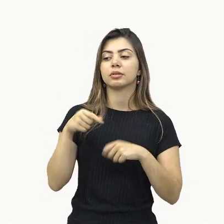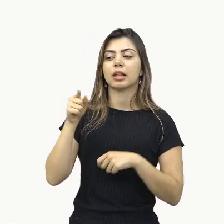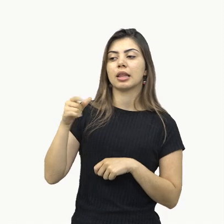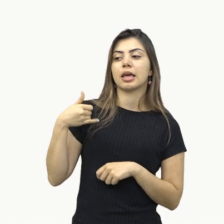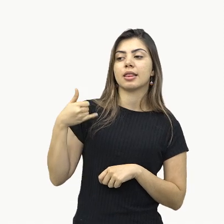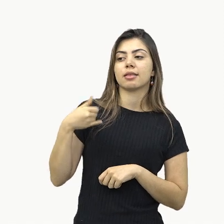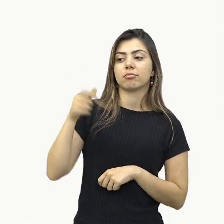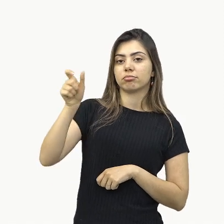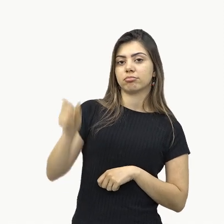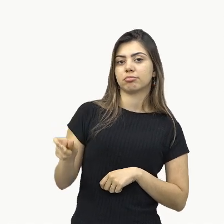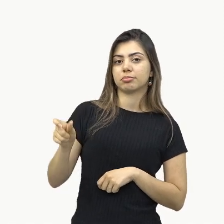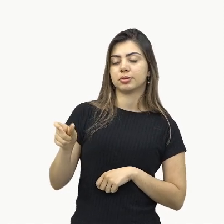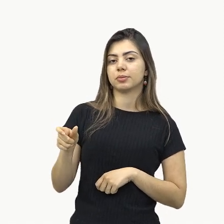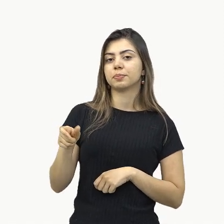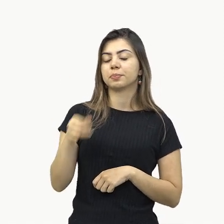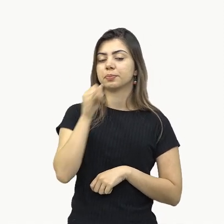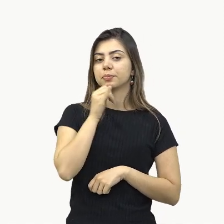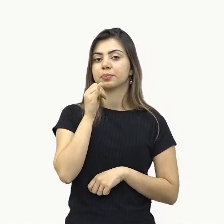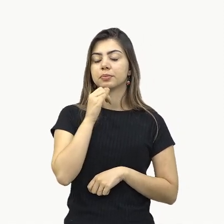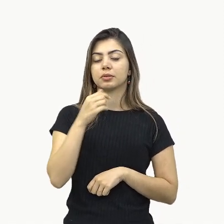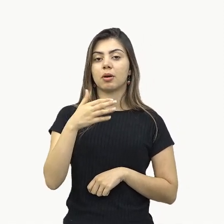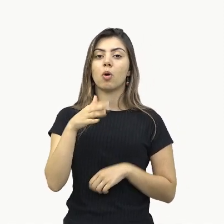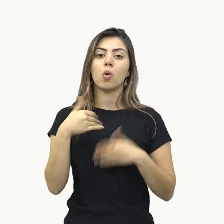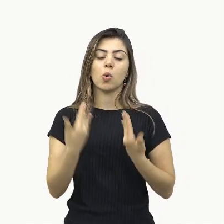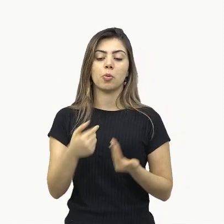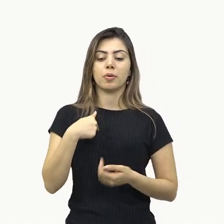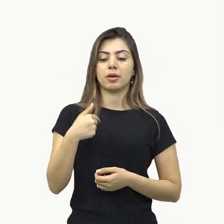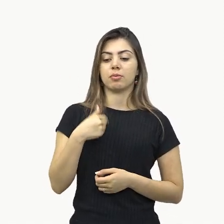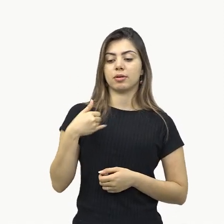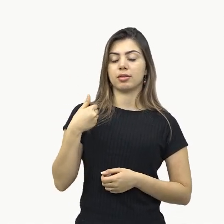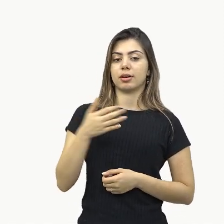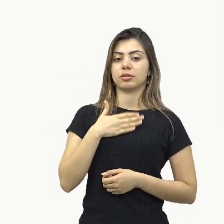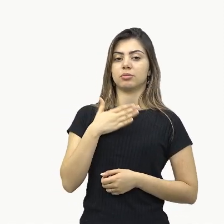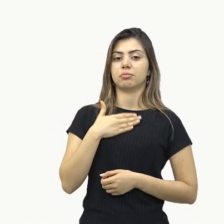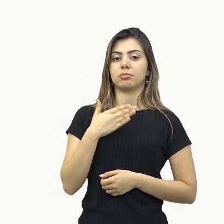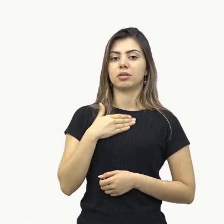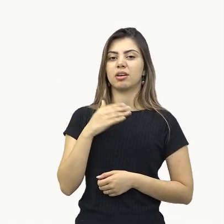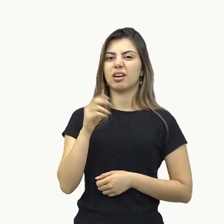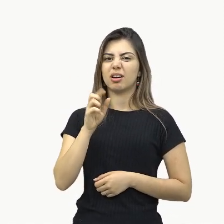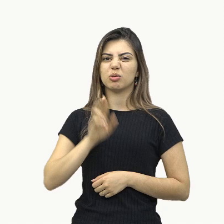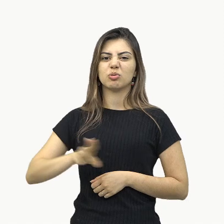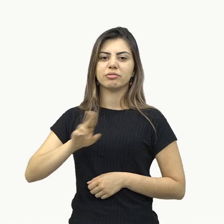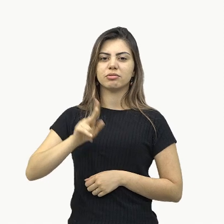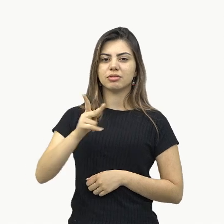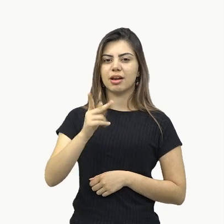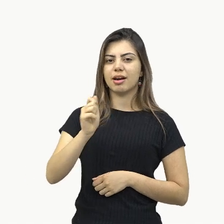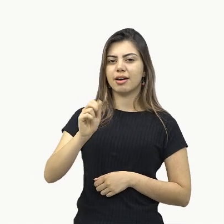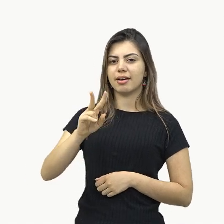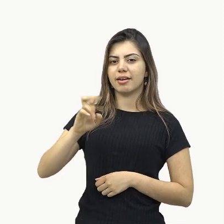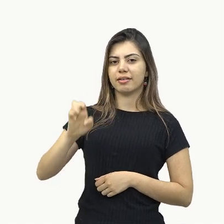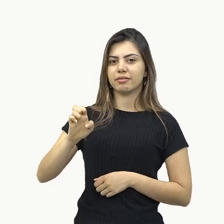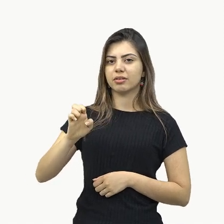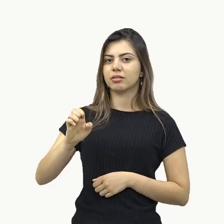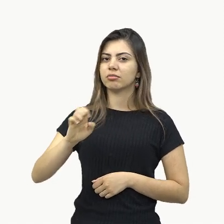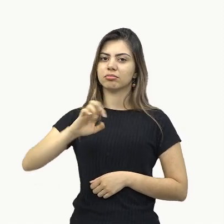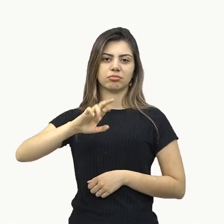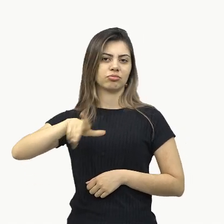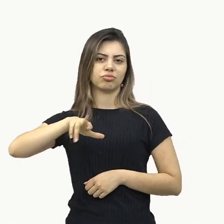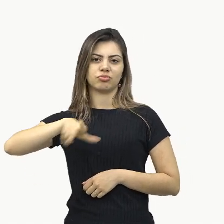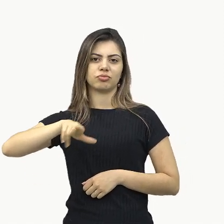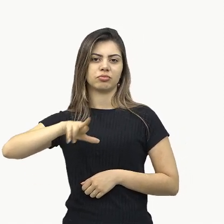alguém, né? Aliás, para você falar a sua idade, você nunca vai utilizar o verbo have, tá? Have é igual a